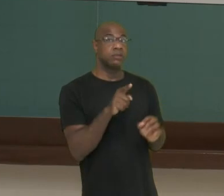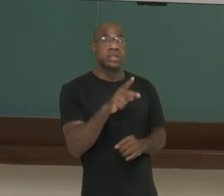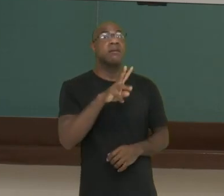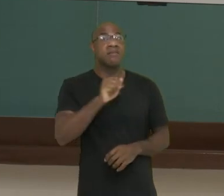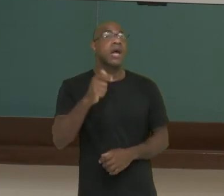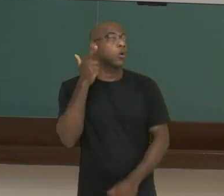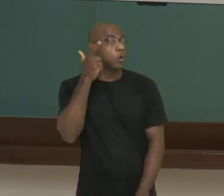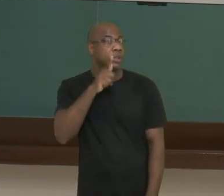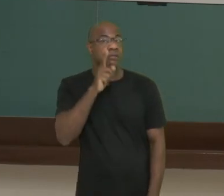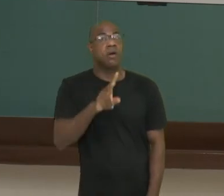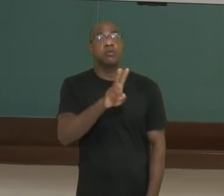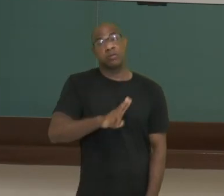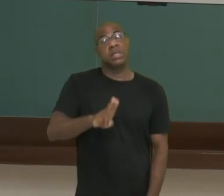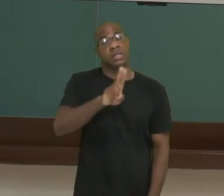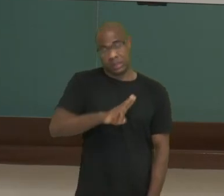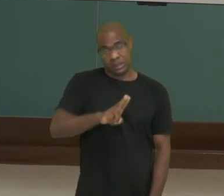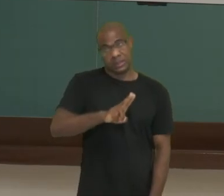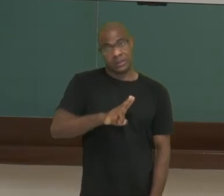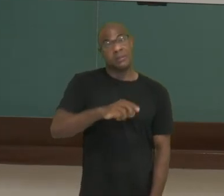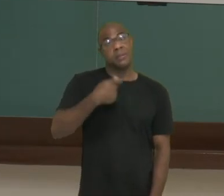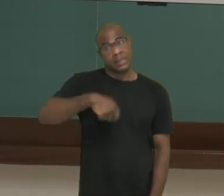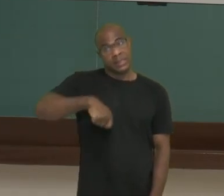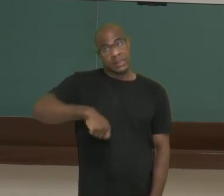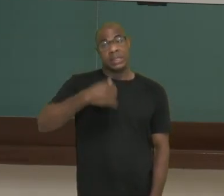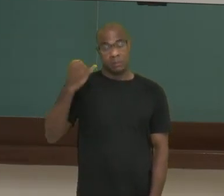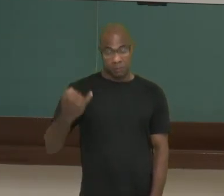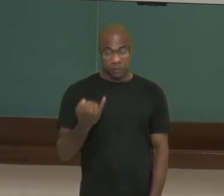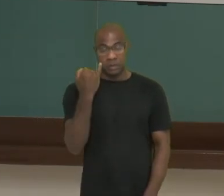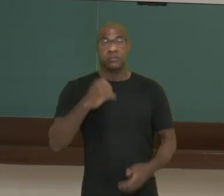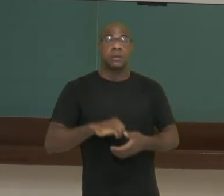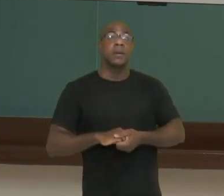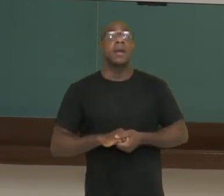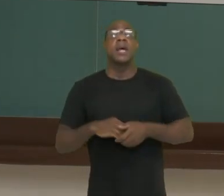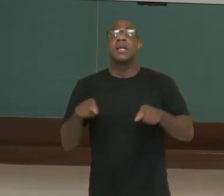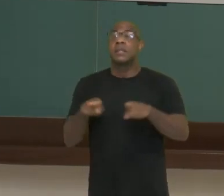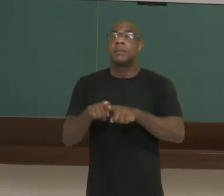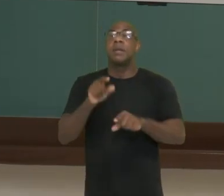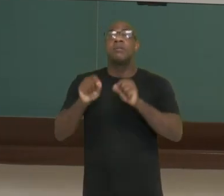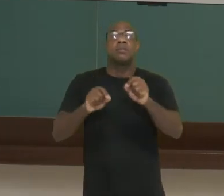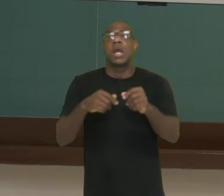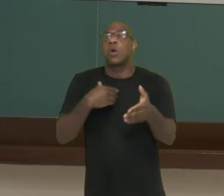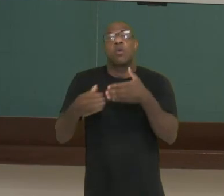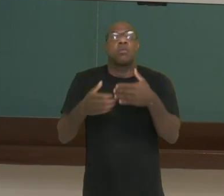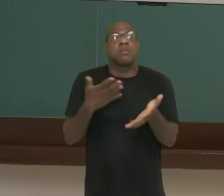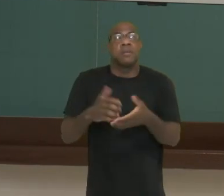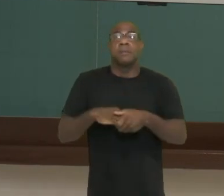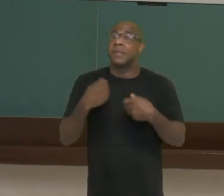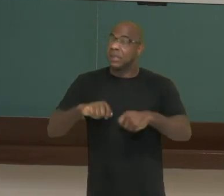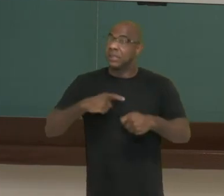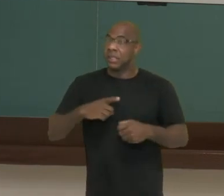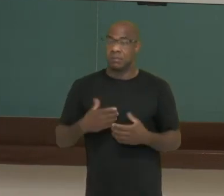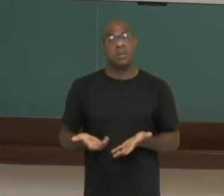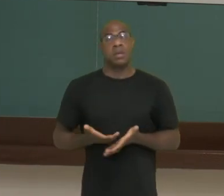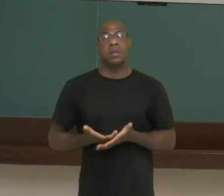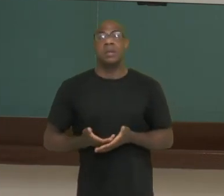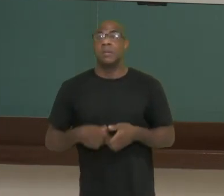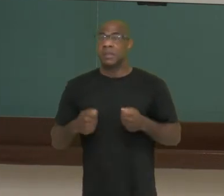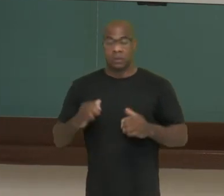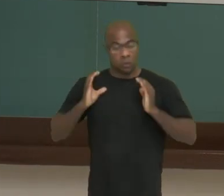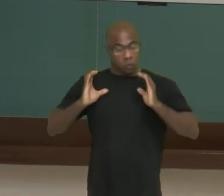conseguir utilizá-la. E claro que você não vai poder chegar de qualquer maneira, você tem que ter uma